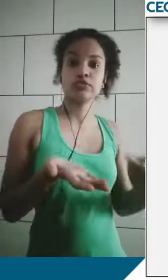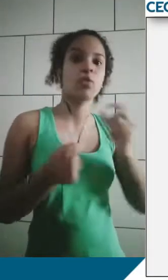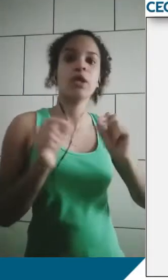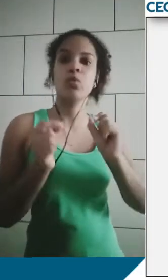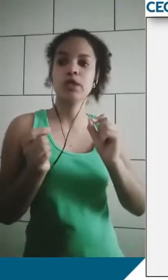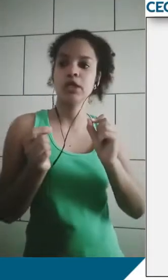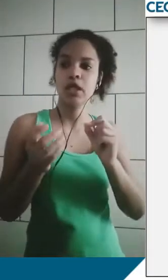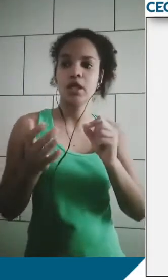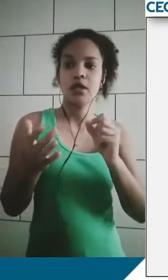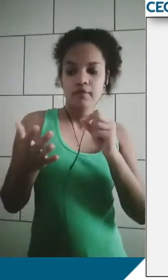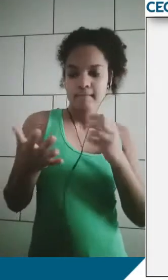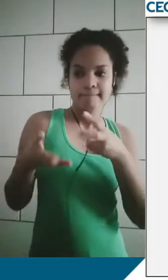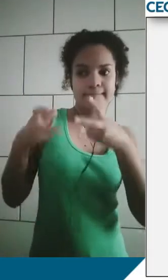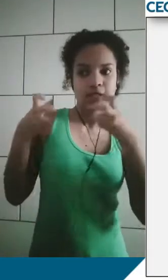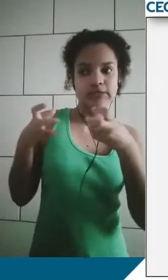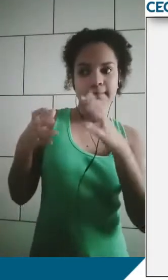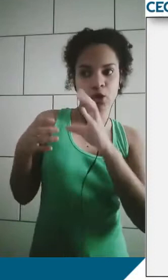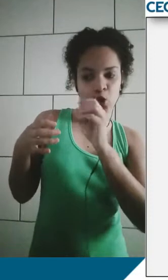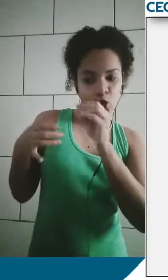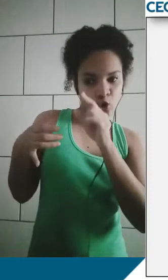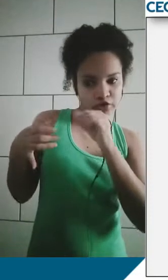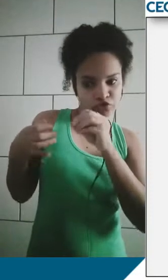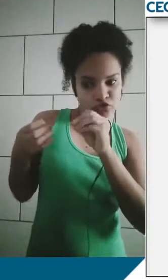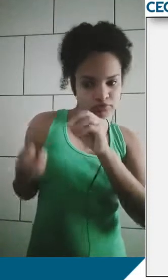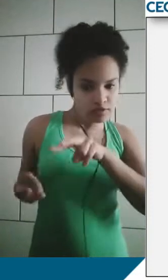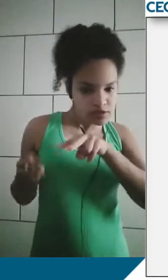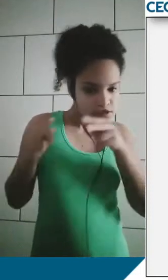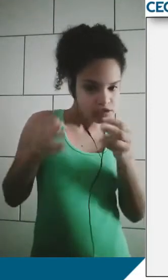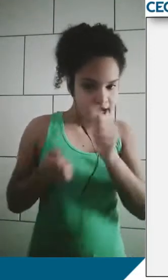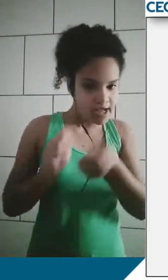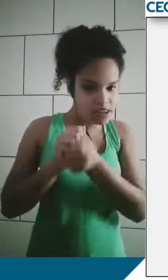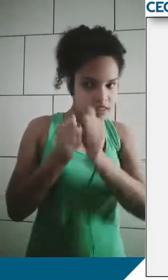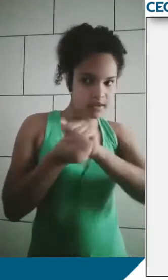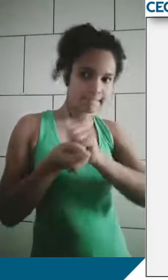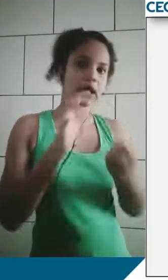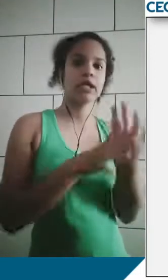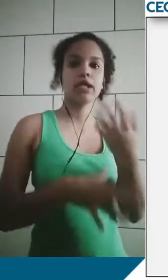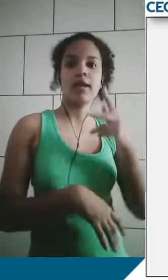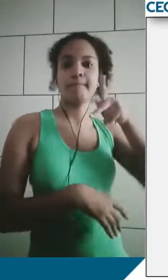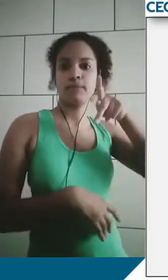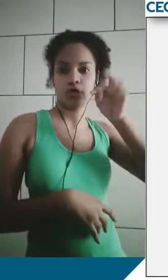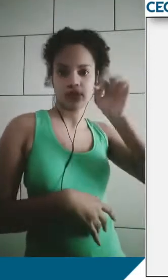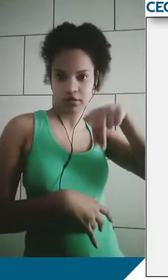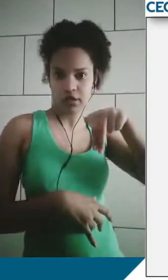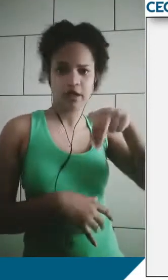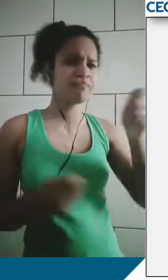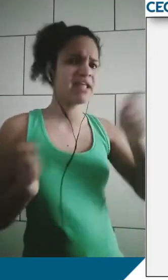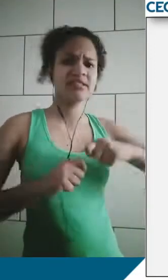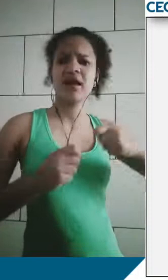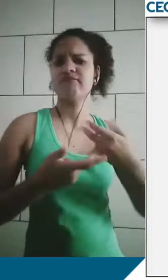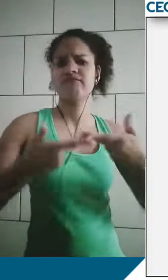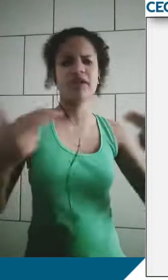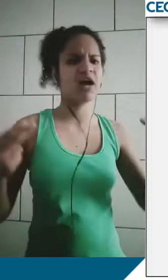produzindo proteínas. Essas proteínas, elas podem ter inúmeras funções. Podem ser